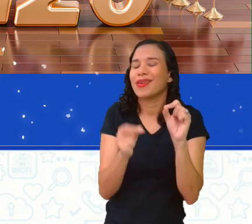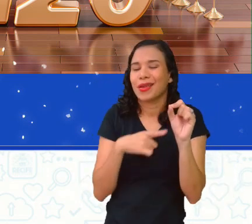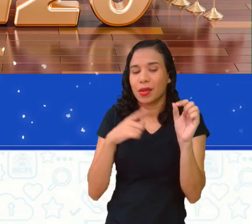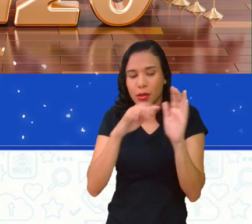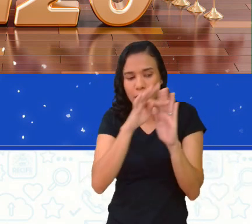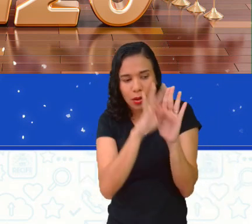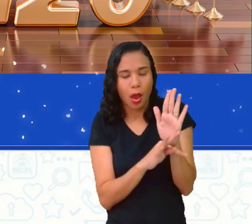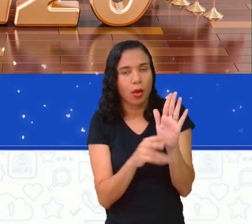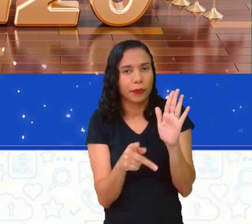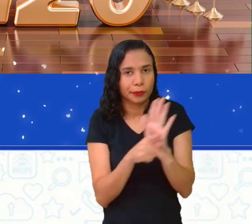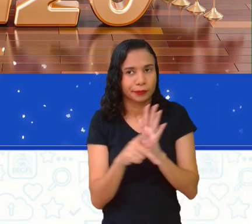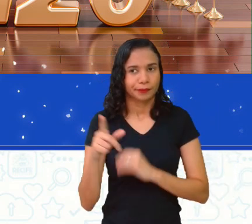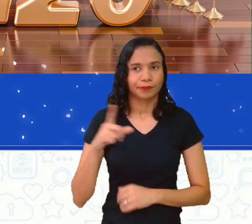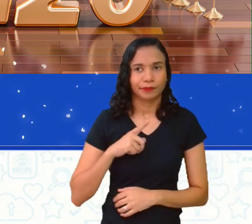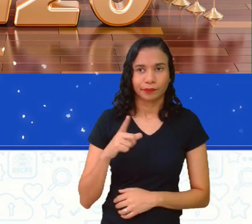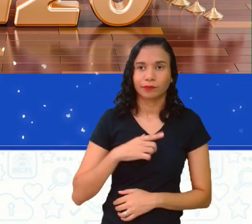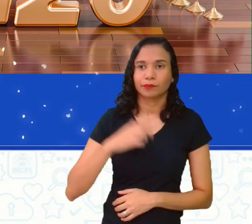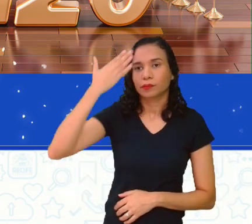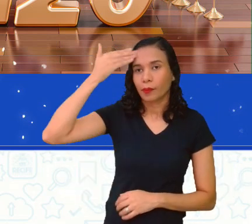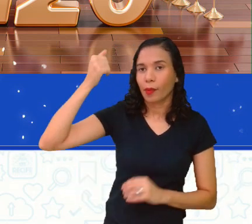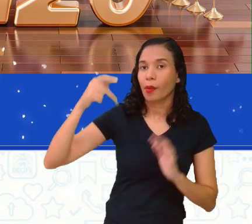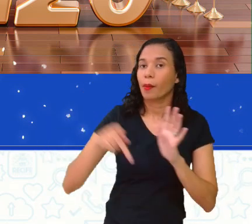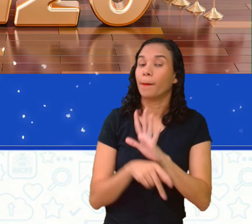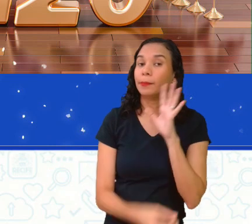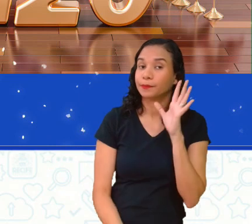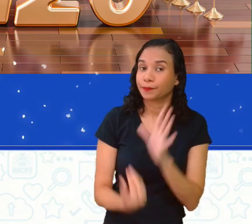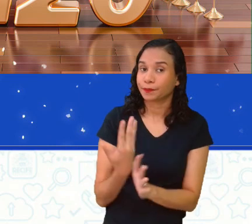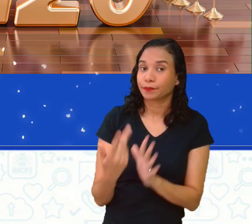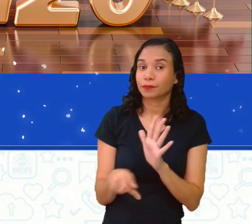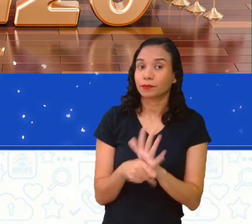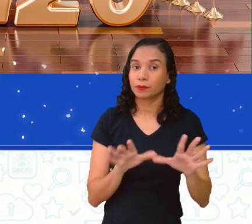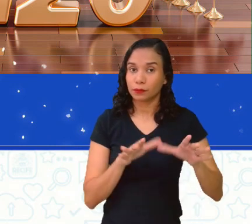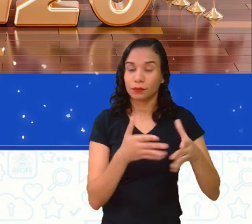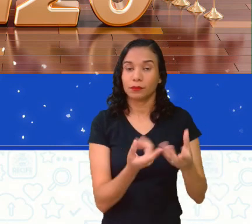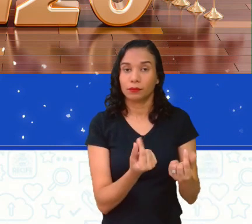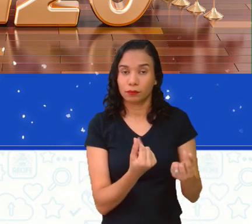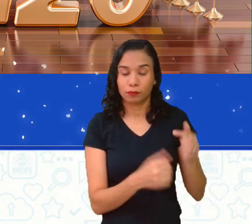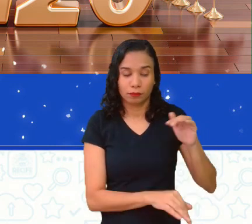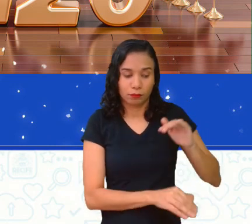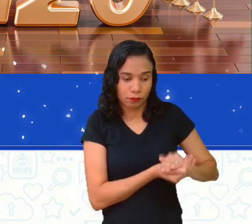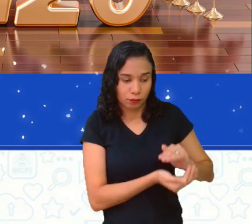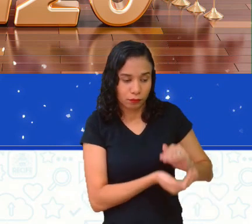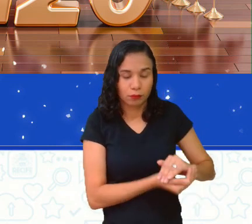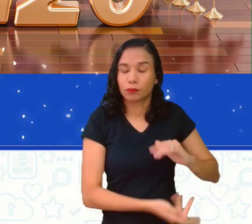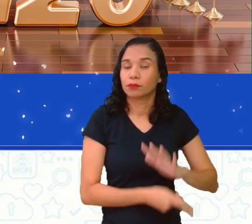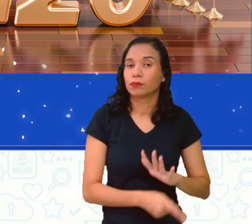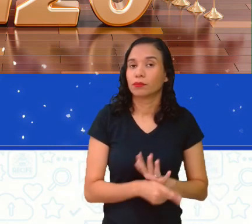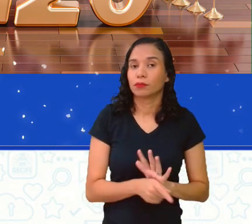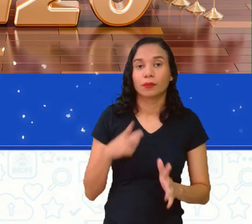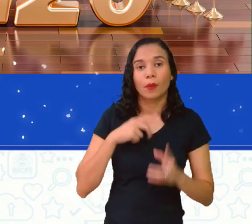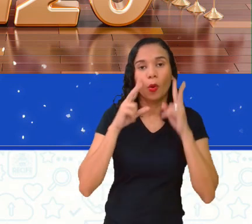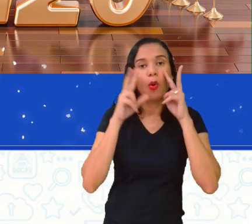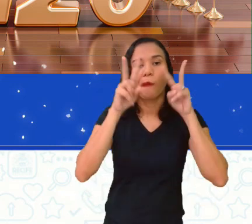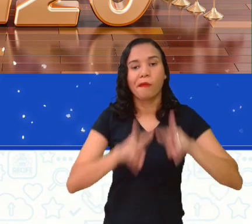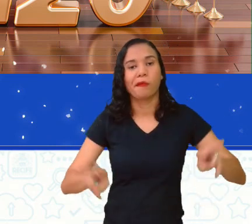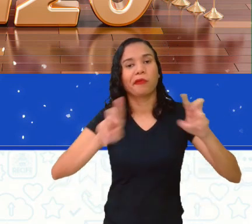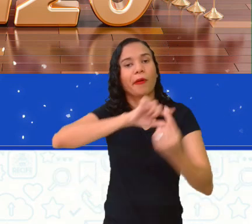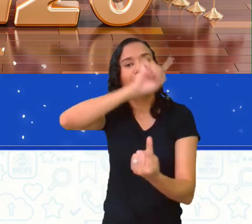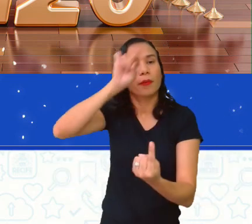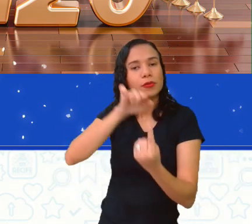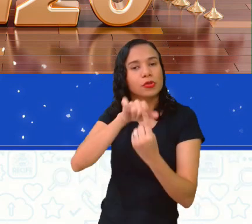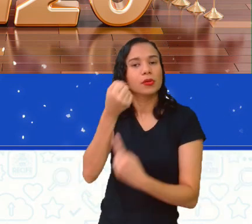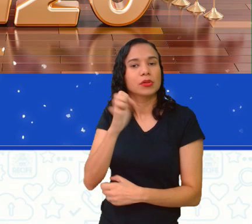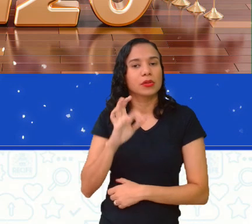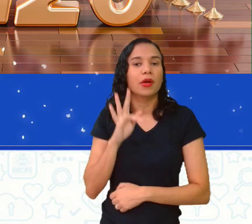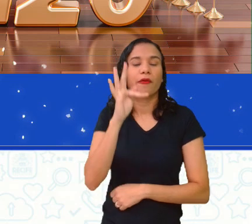notícia. A gente sabe que a notícia vai se tratar da criação de um fundo monetário que visa essa ação cautelar com